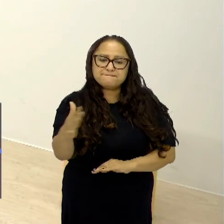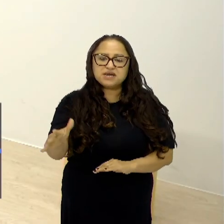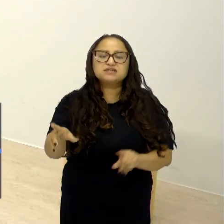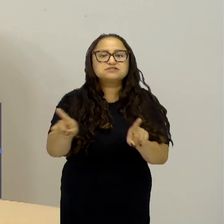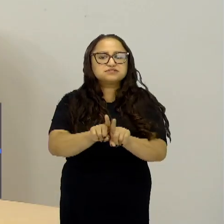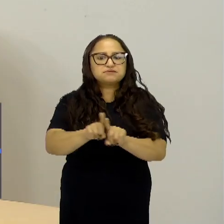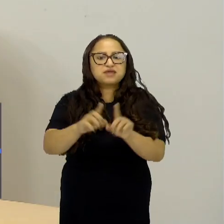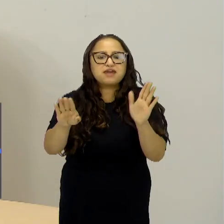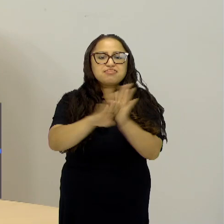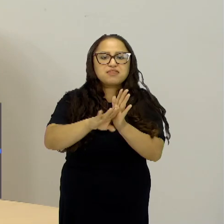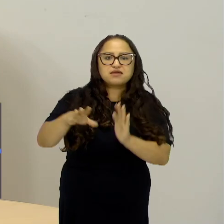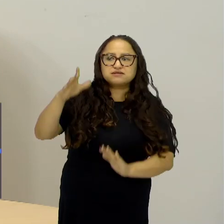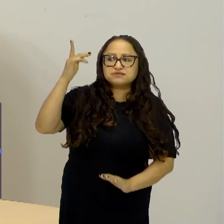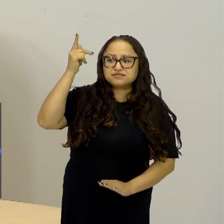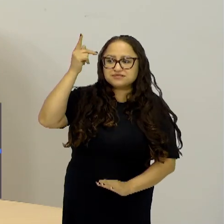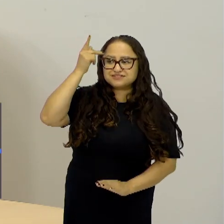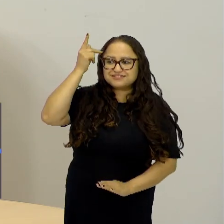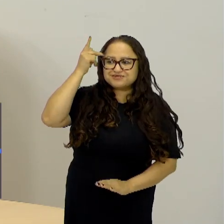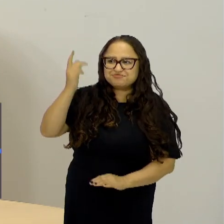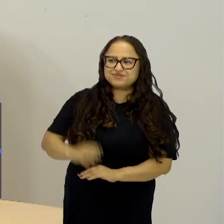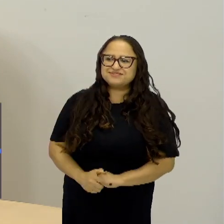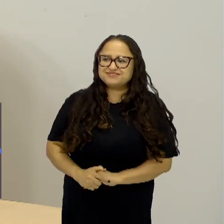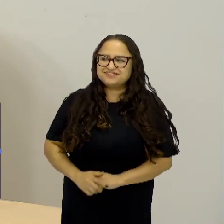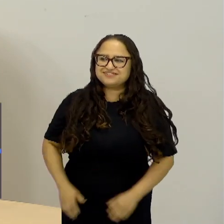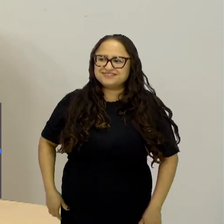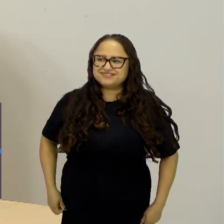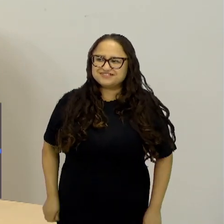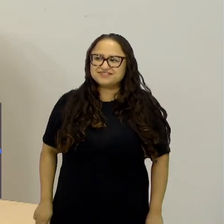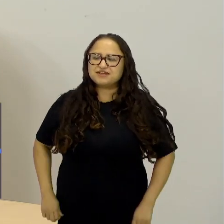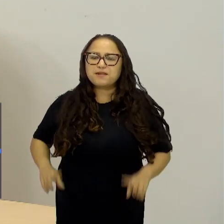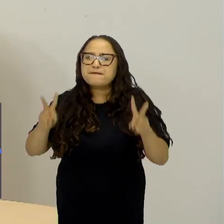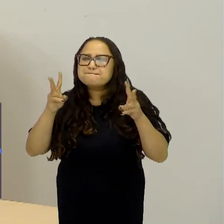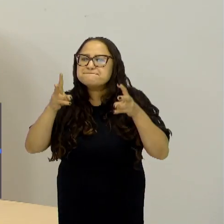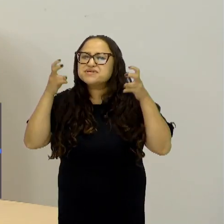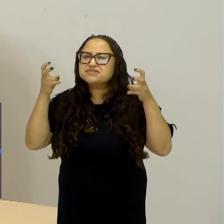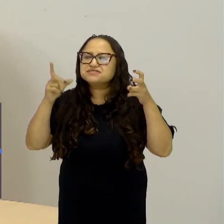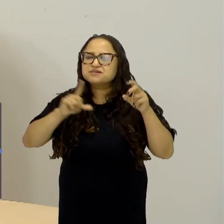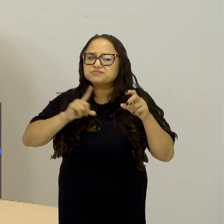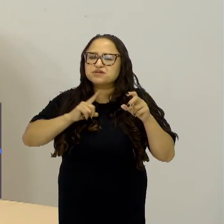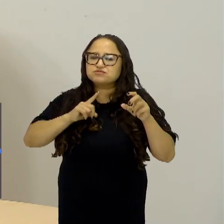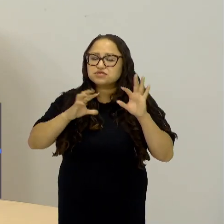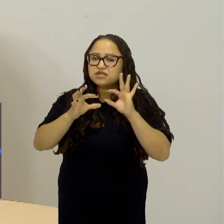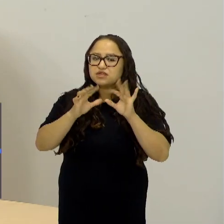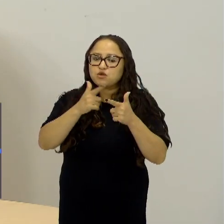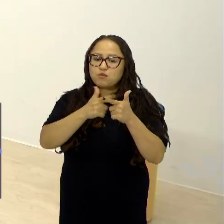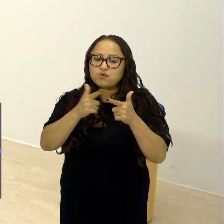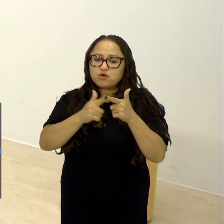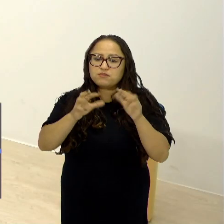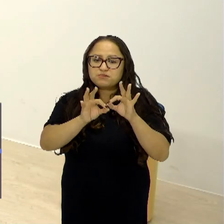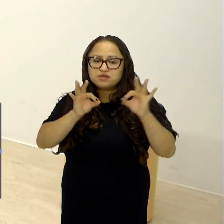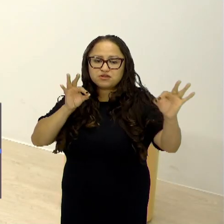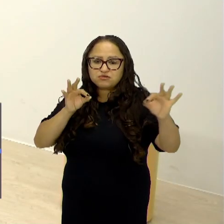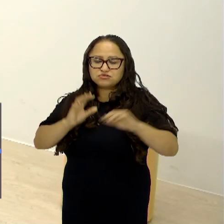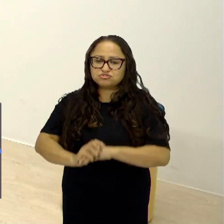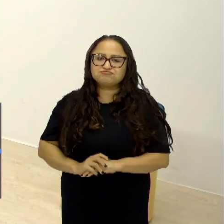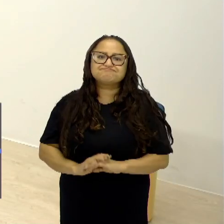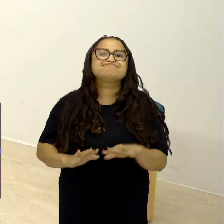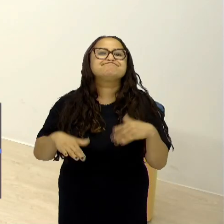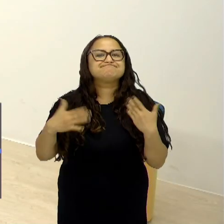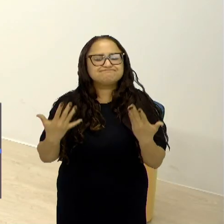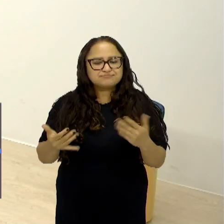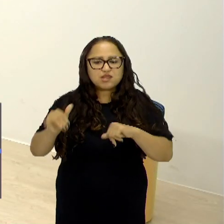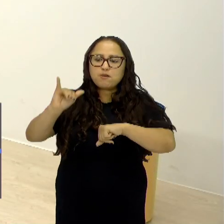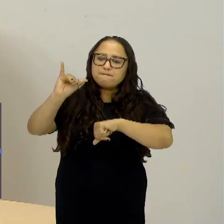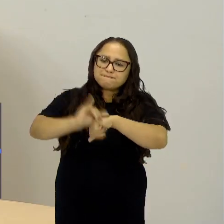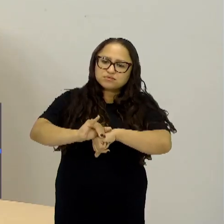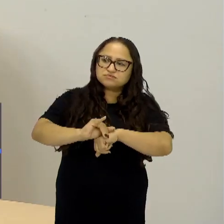verdade. Mas é para você ter a gente tem essa percepção de que o problema está longe, na verdade o Porto não está. de Santos, por exemplo. Sim, né? chegar até o